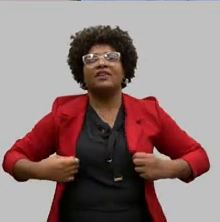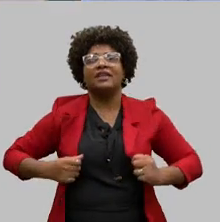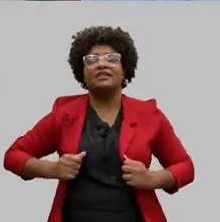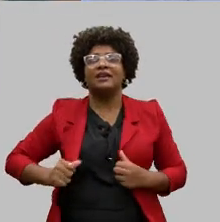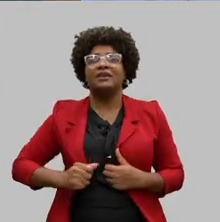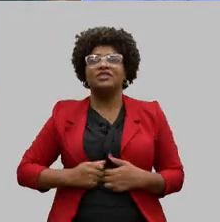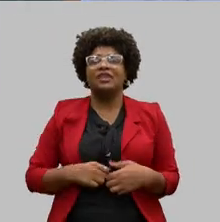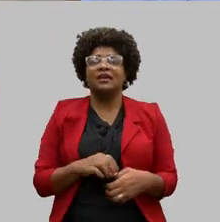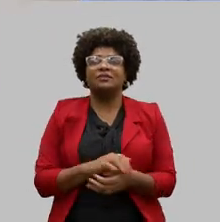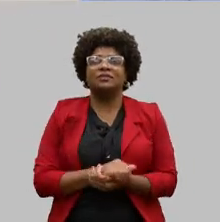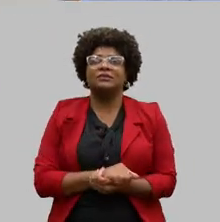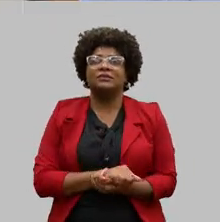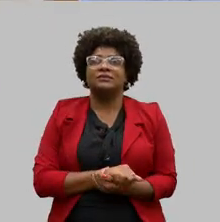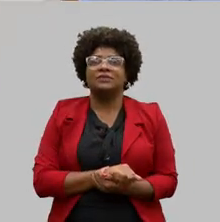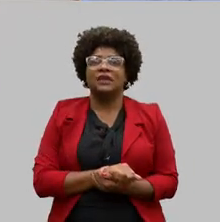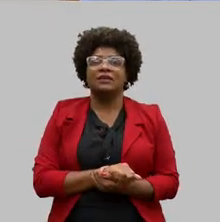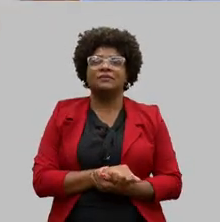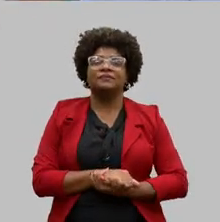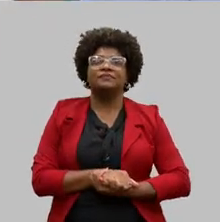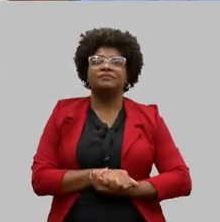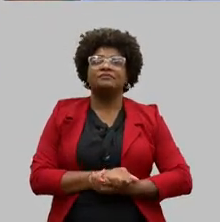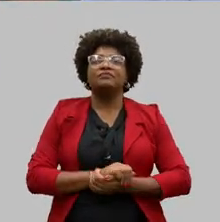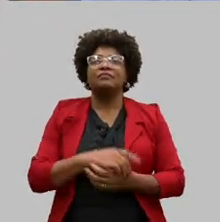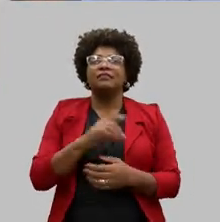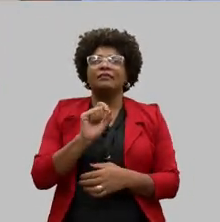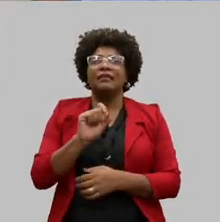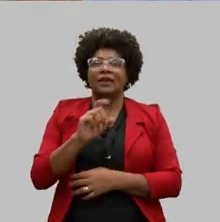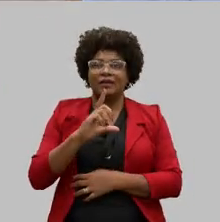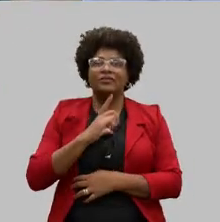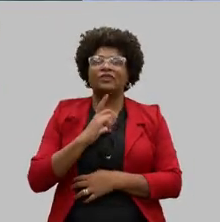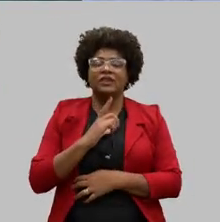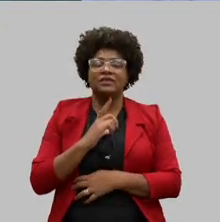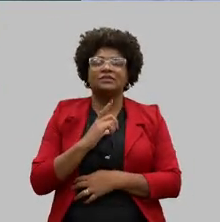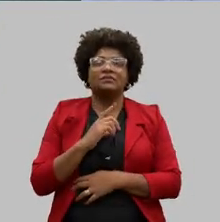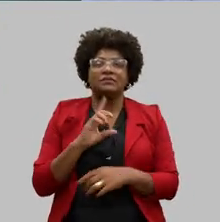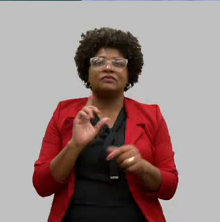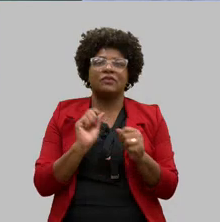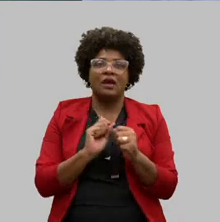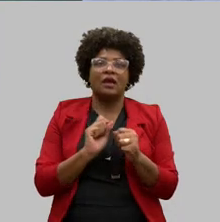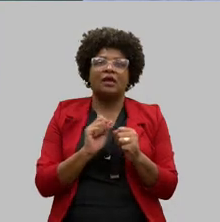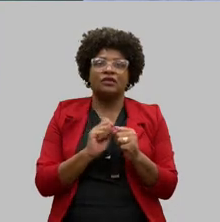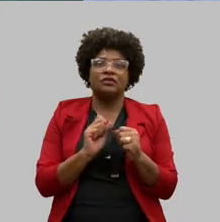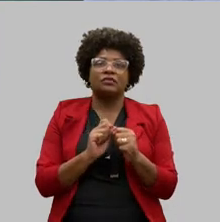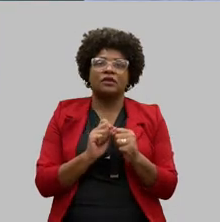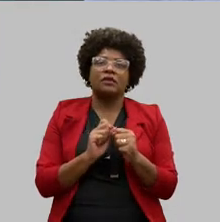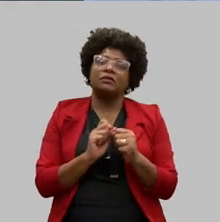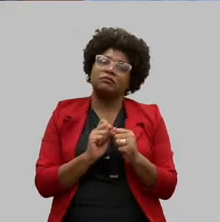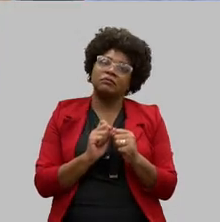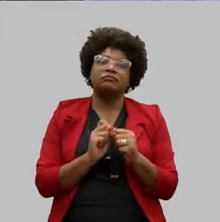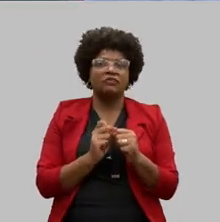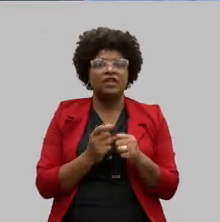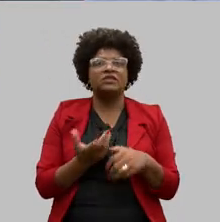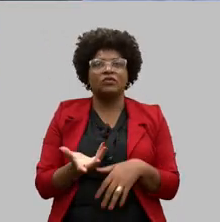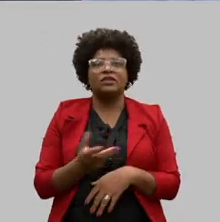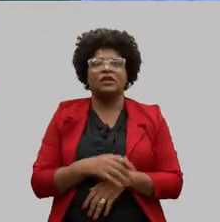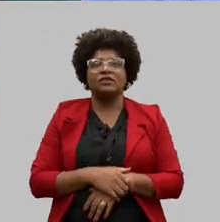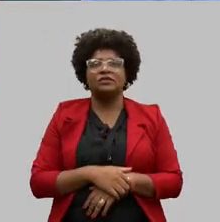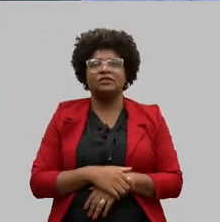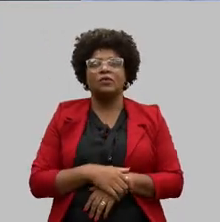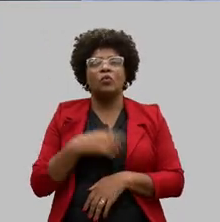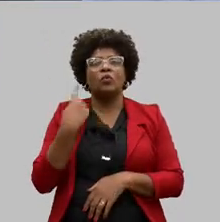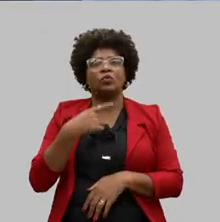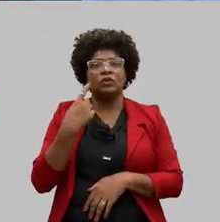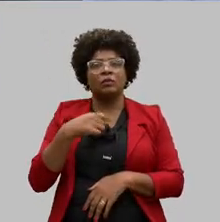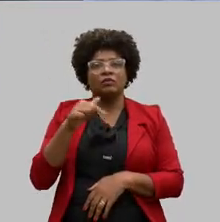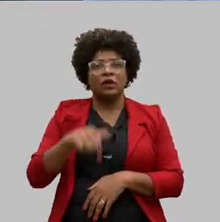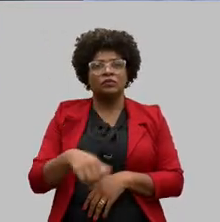nessa condição né como a gente vê as limitações que nós vamos adquirindo com decorrer dos anos Deputado tá falando aqui 20